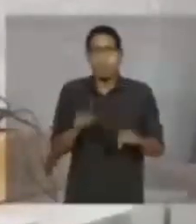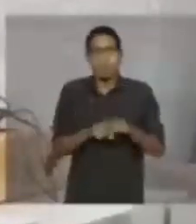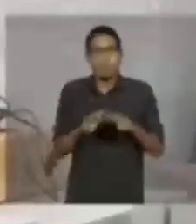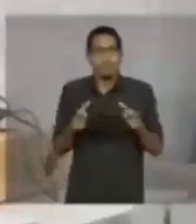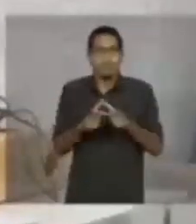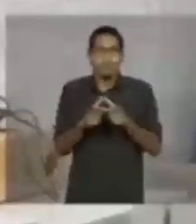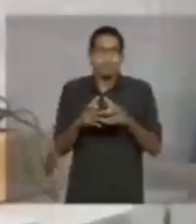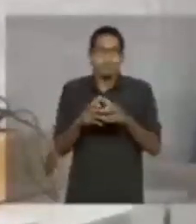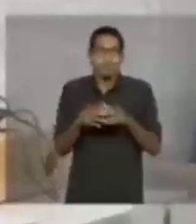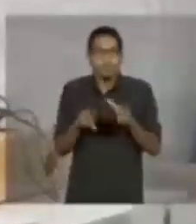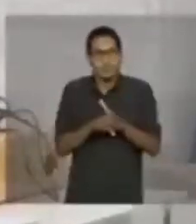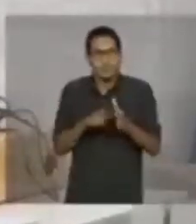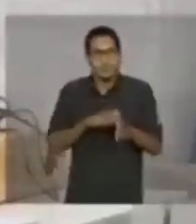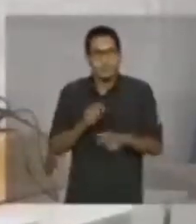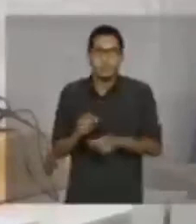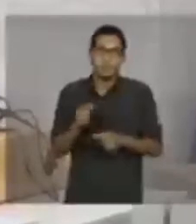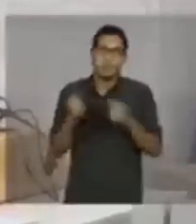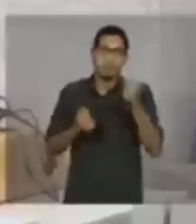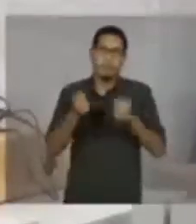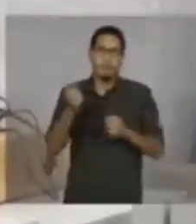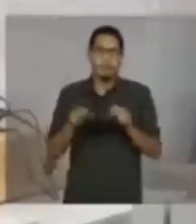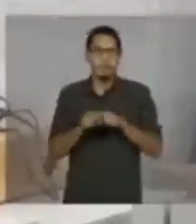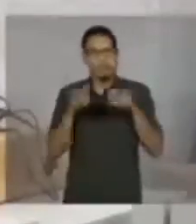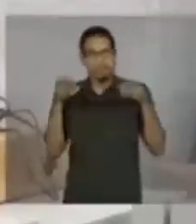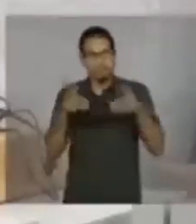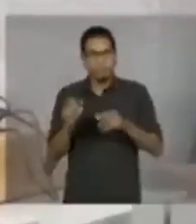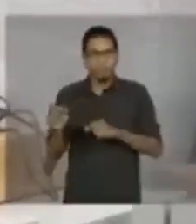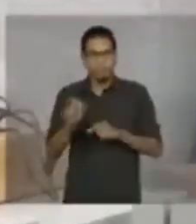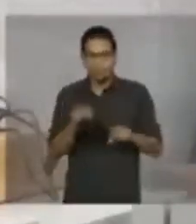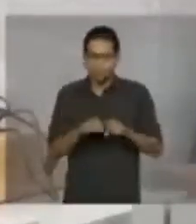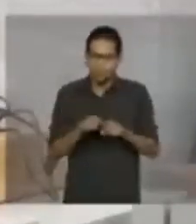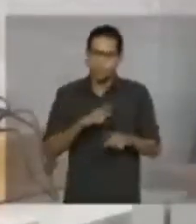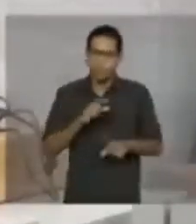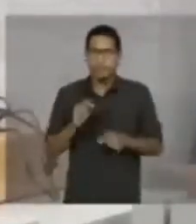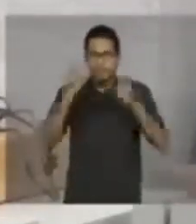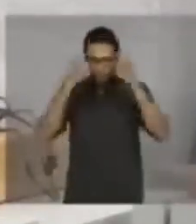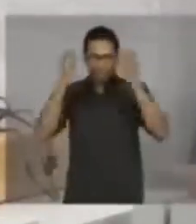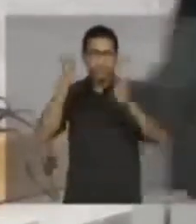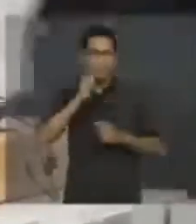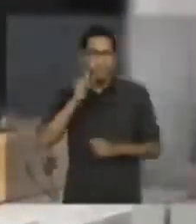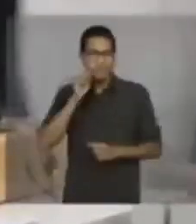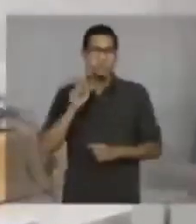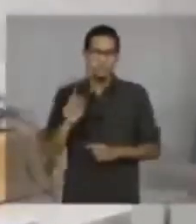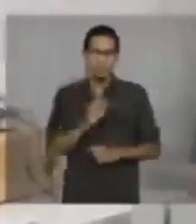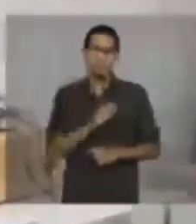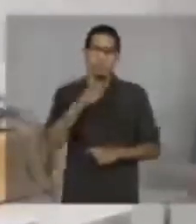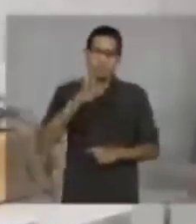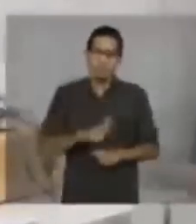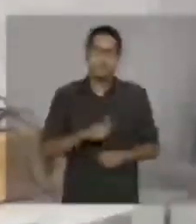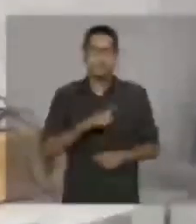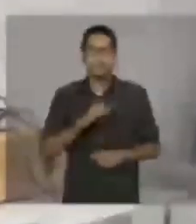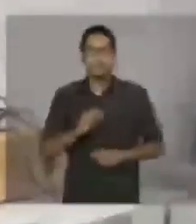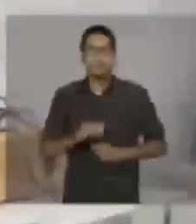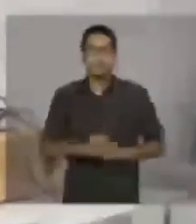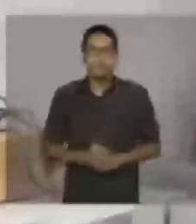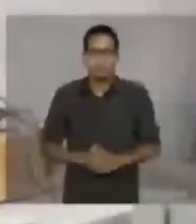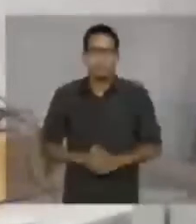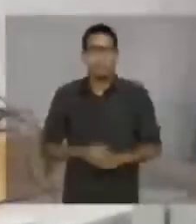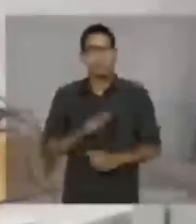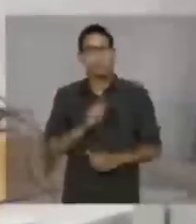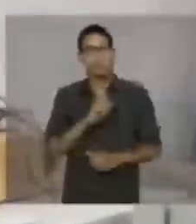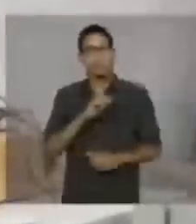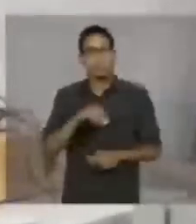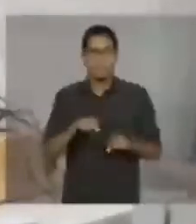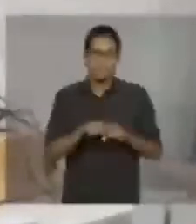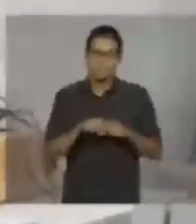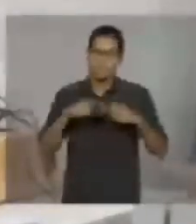e de equipes especializadas. O relatório da CPI da Violência da Mulher vai fazer menção a isso mais uma vez. A Guarda Civil